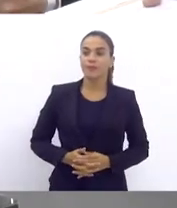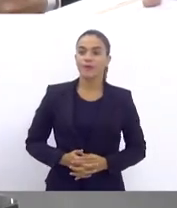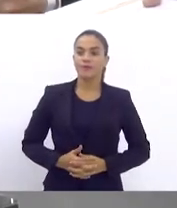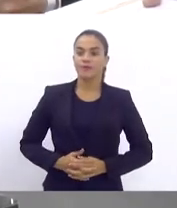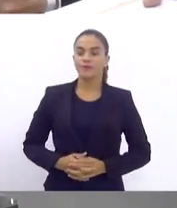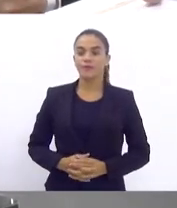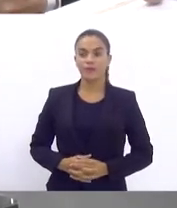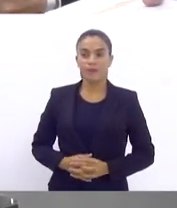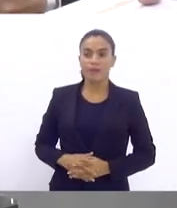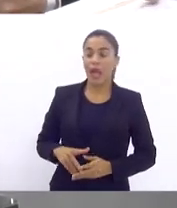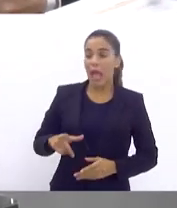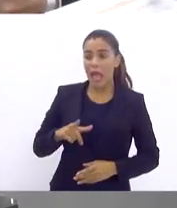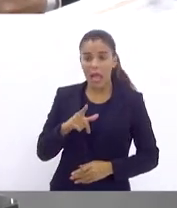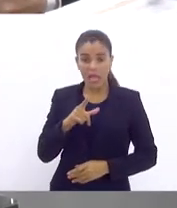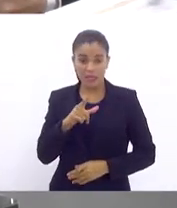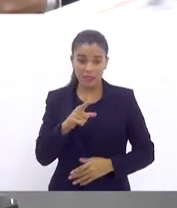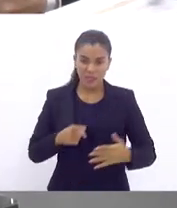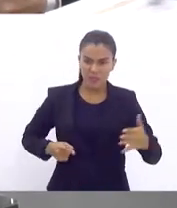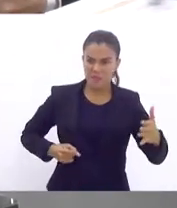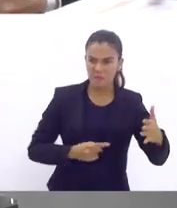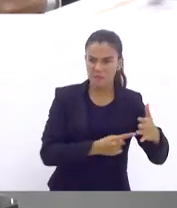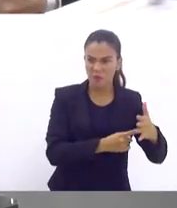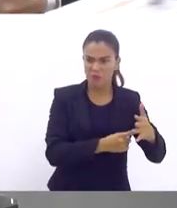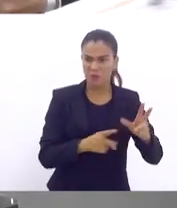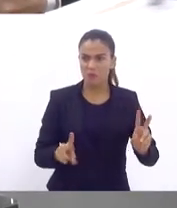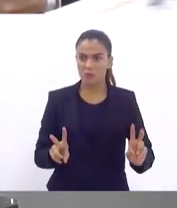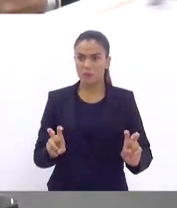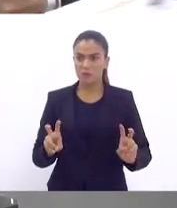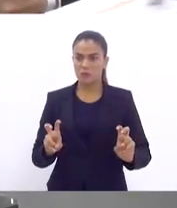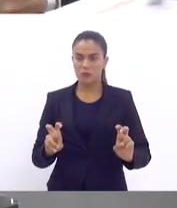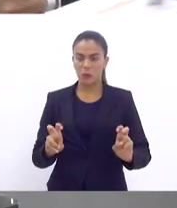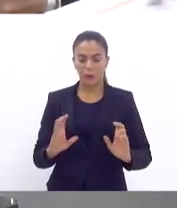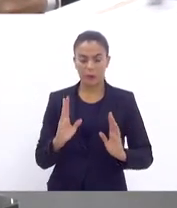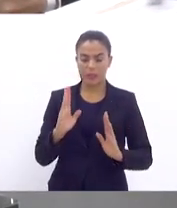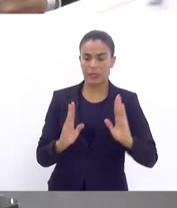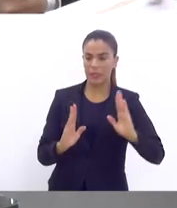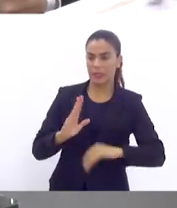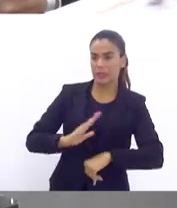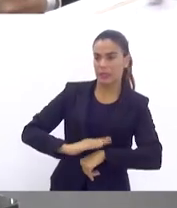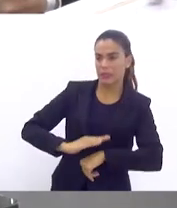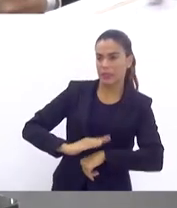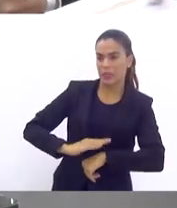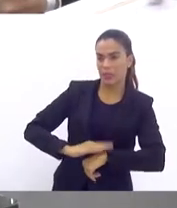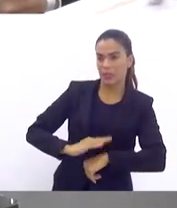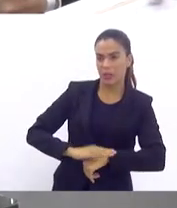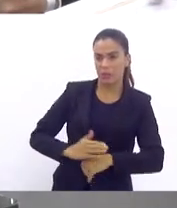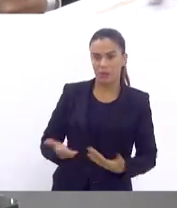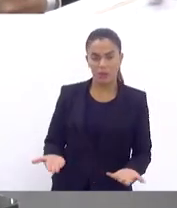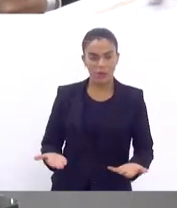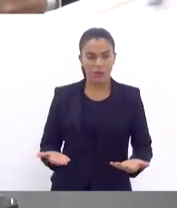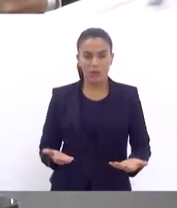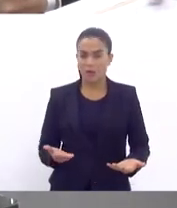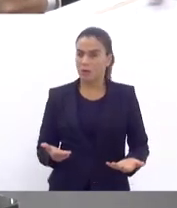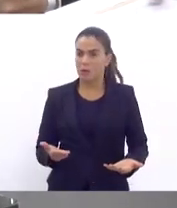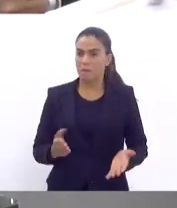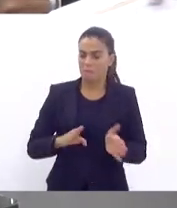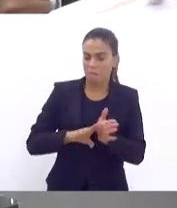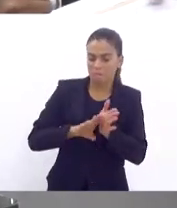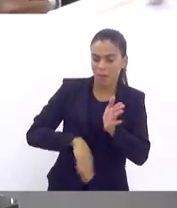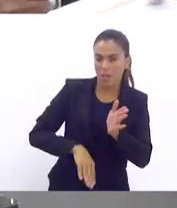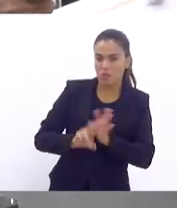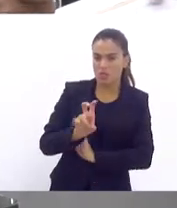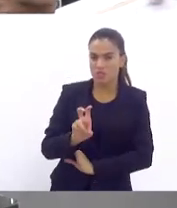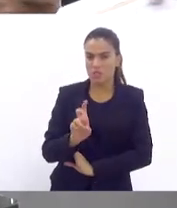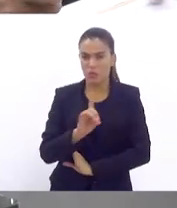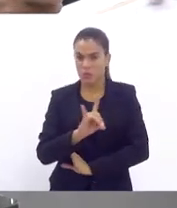essa imposição de tempo não existe tempo menos exigo do que os cinco dias que é o regramento geral